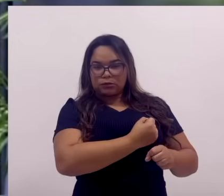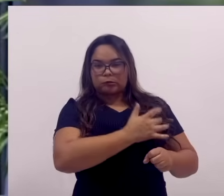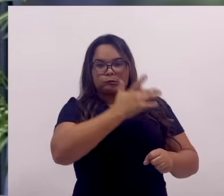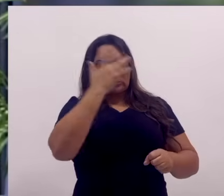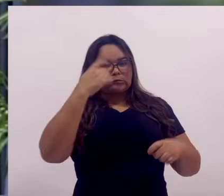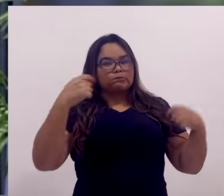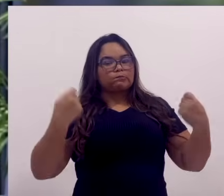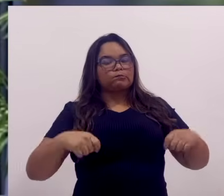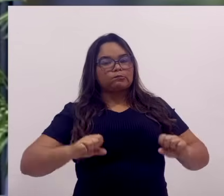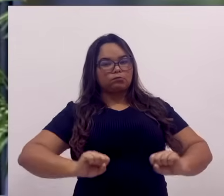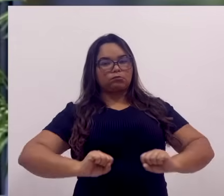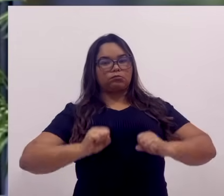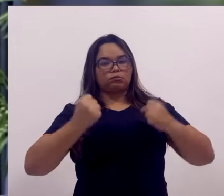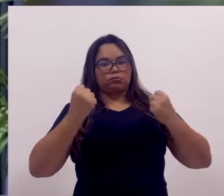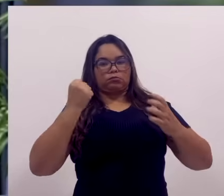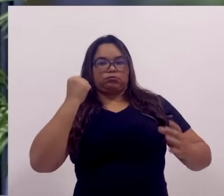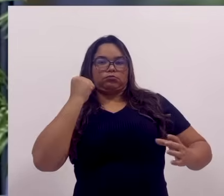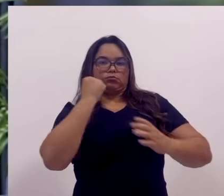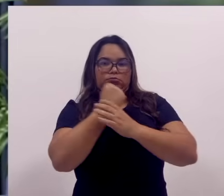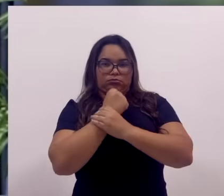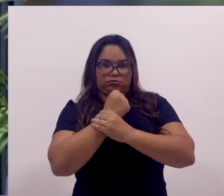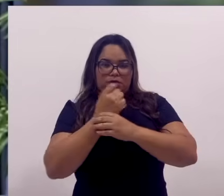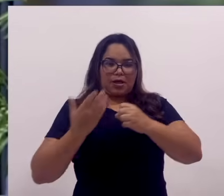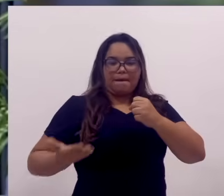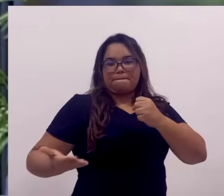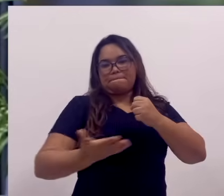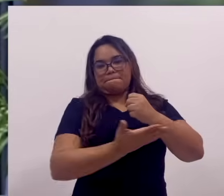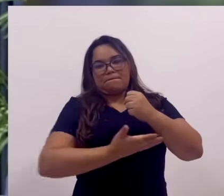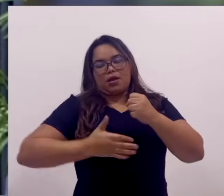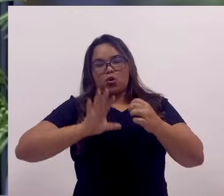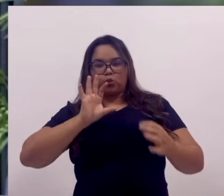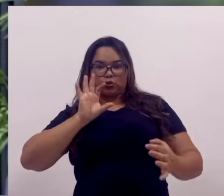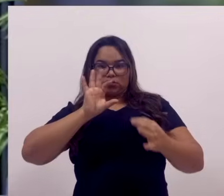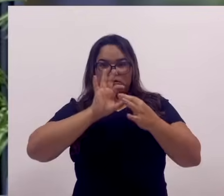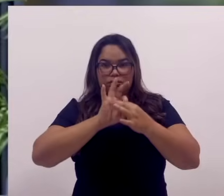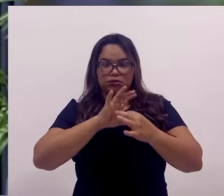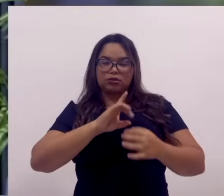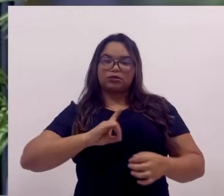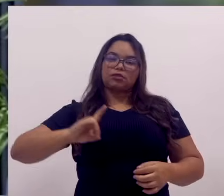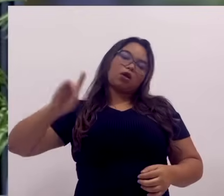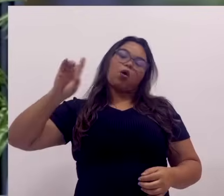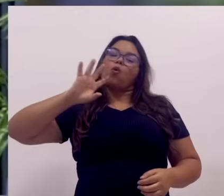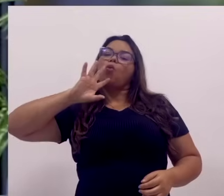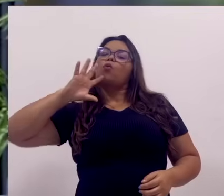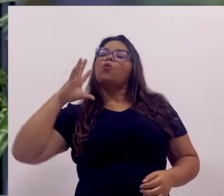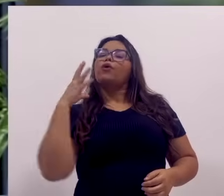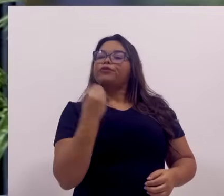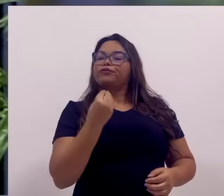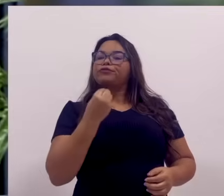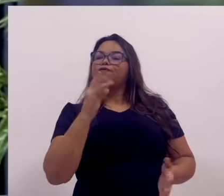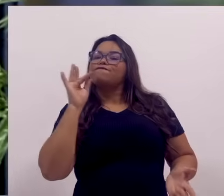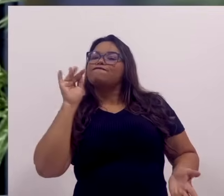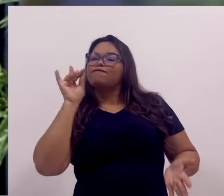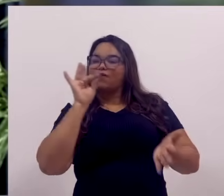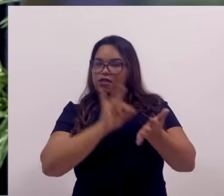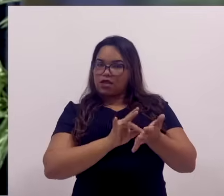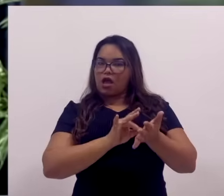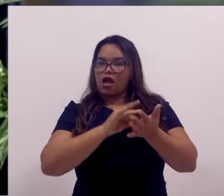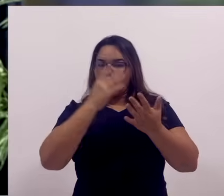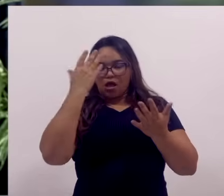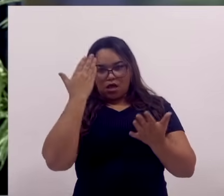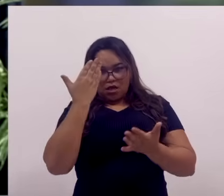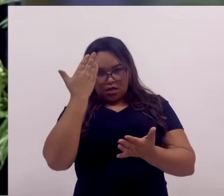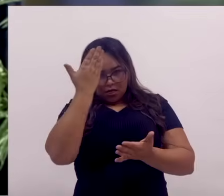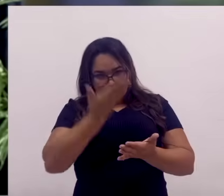mais vale que estejam bem fundamentados na rocha, mais vale que saibam aquilo no que acreditam. E é por isso que o livro